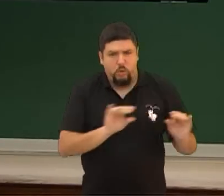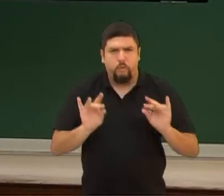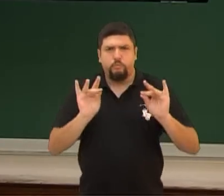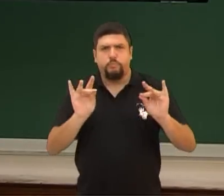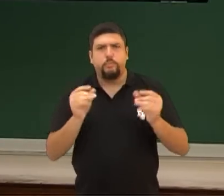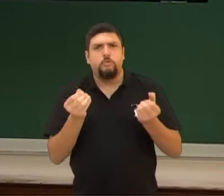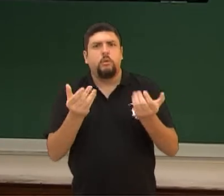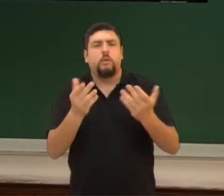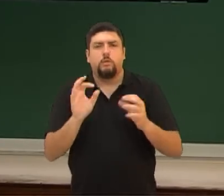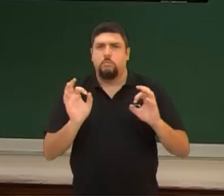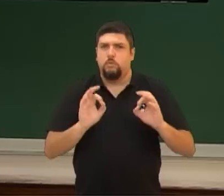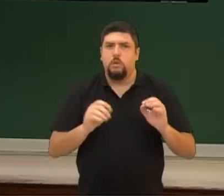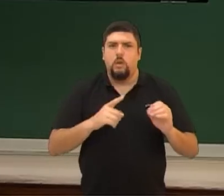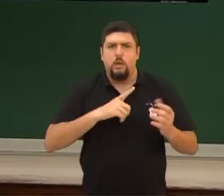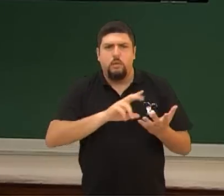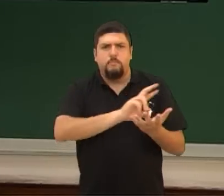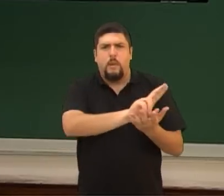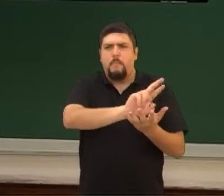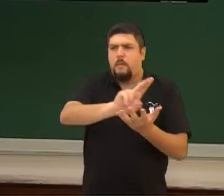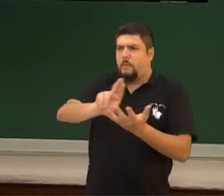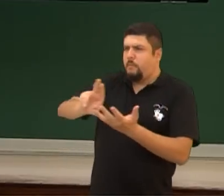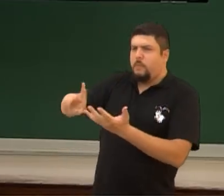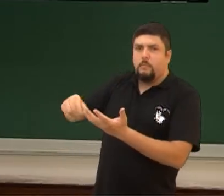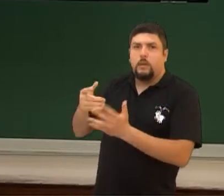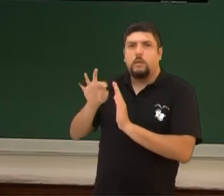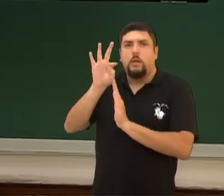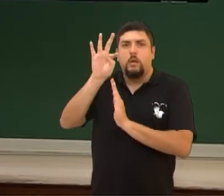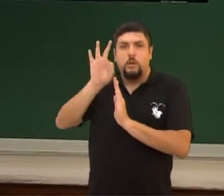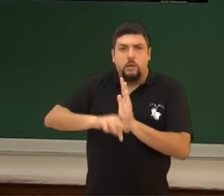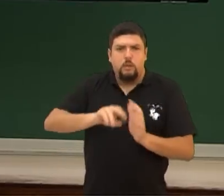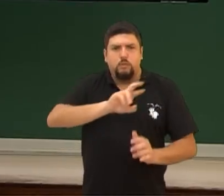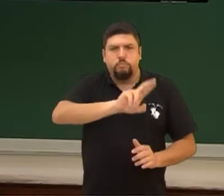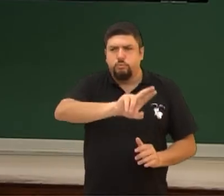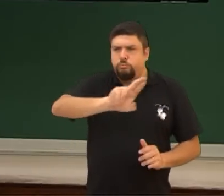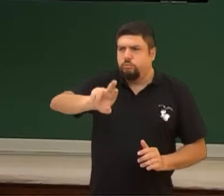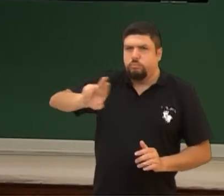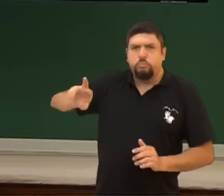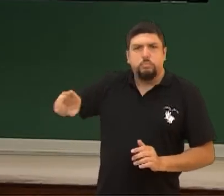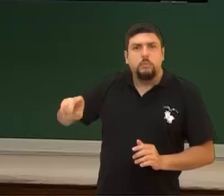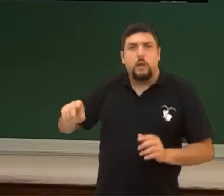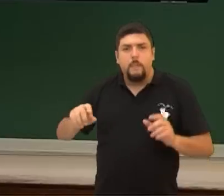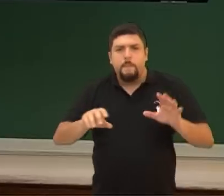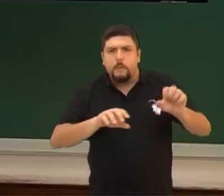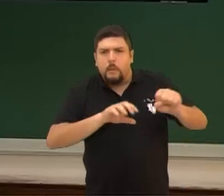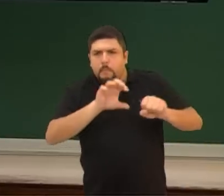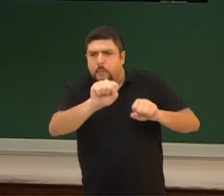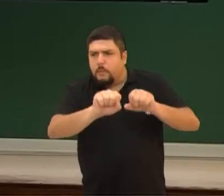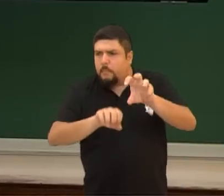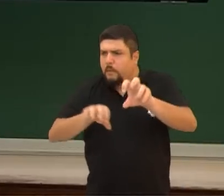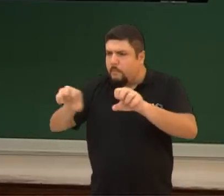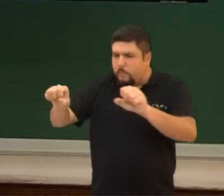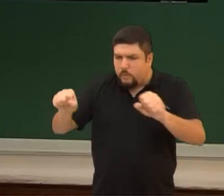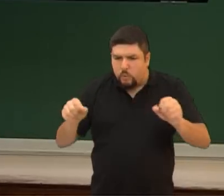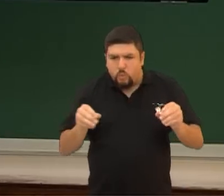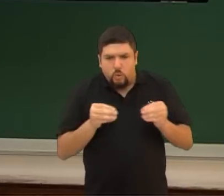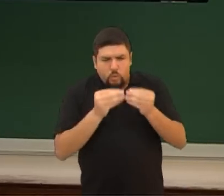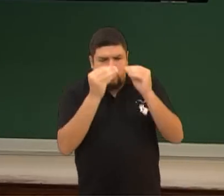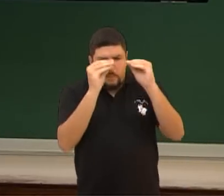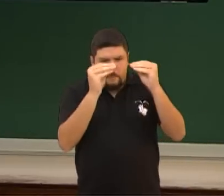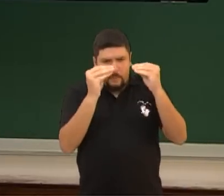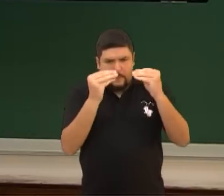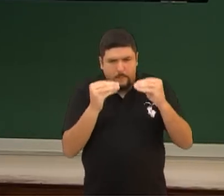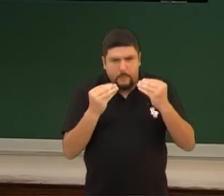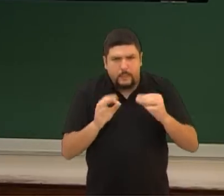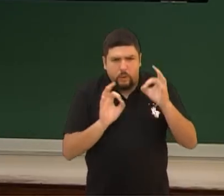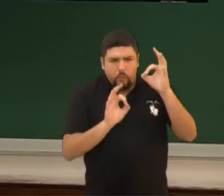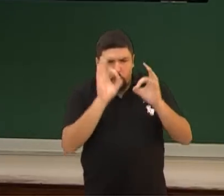textos variados, né? Nós temos muitas leituras que fazemos no nosso cotidiano e isso possibilita que nós consigamos interpretar